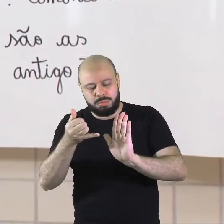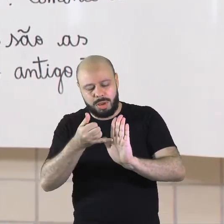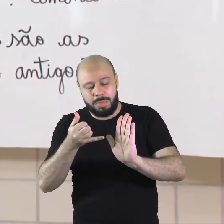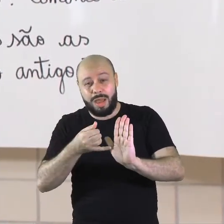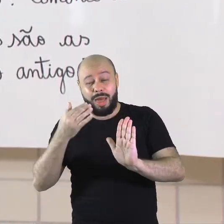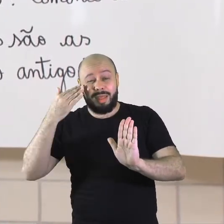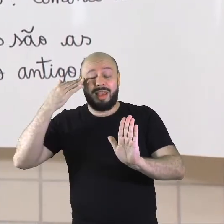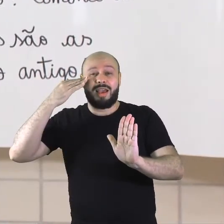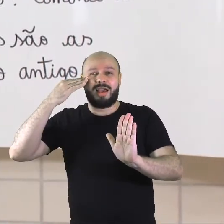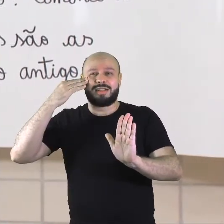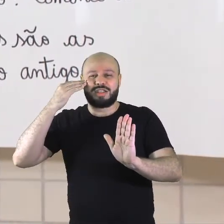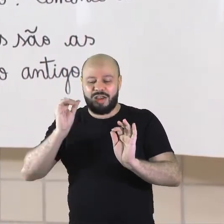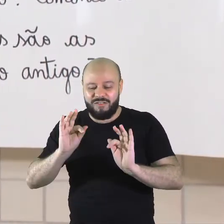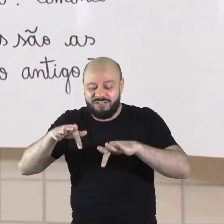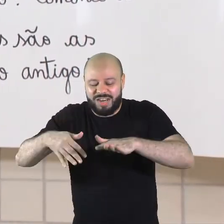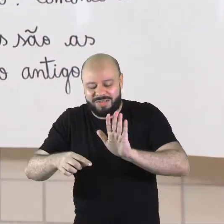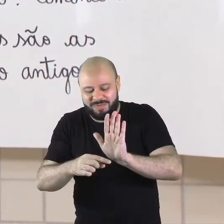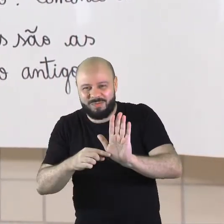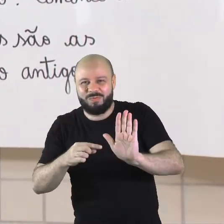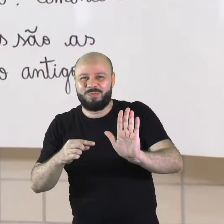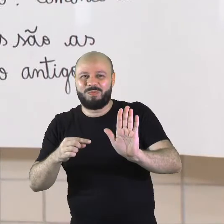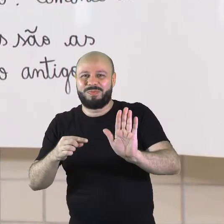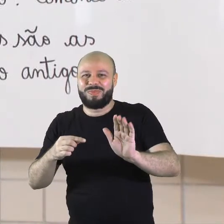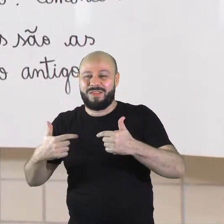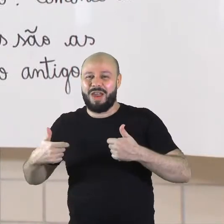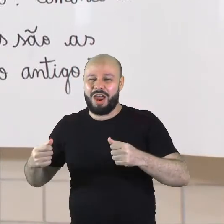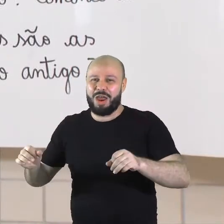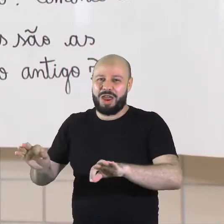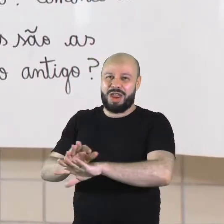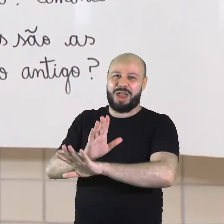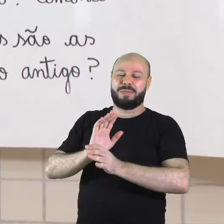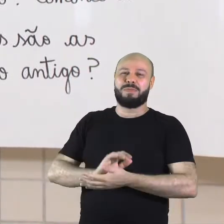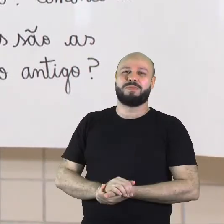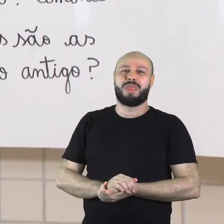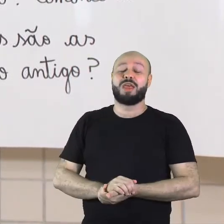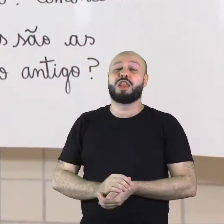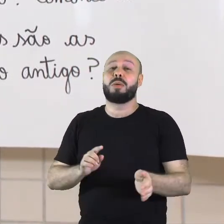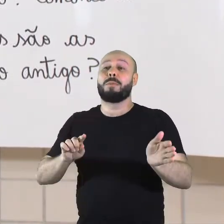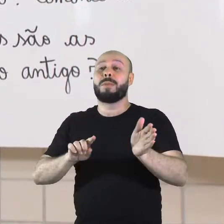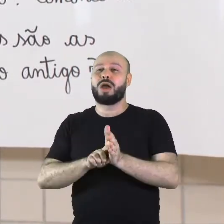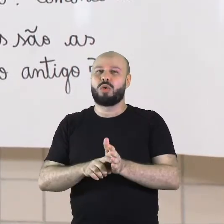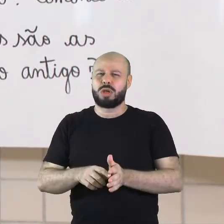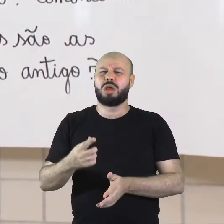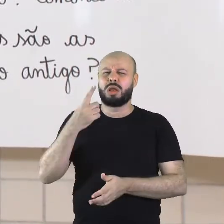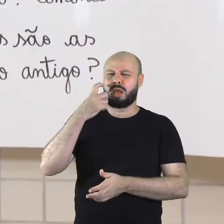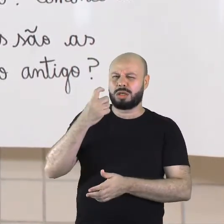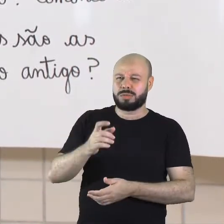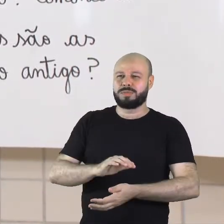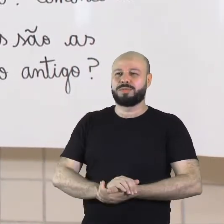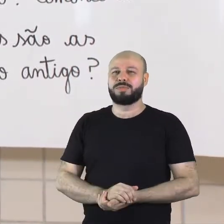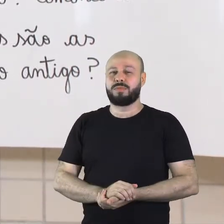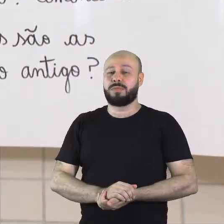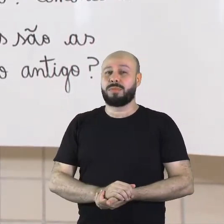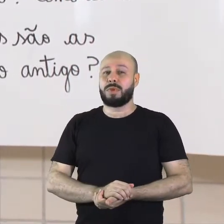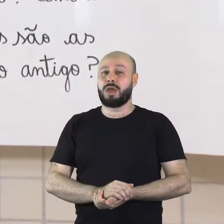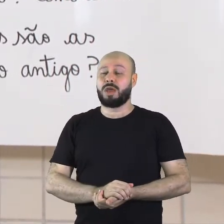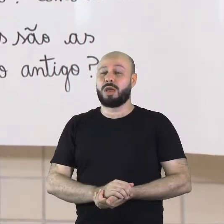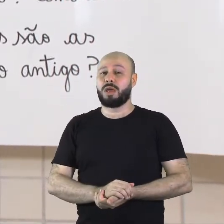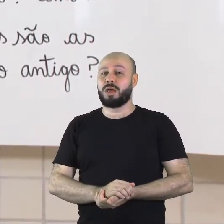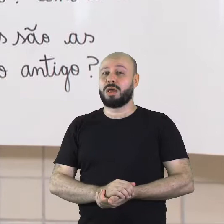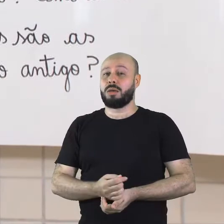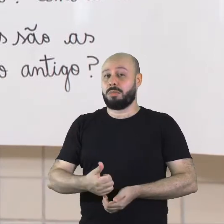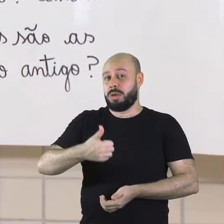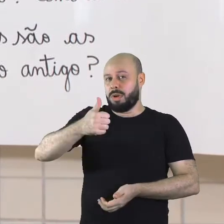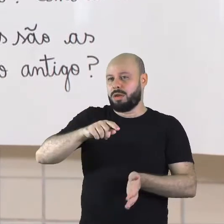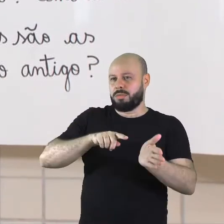certo? E aí a gente tem essas 2 perguntas bem interessantes, né, sobre esse poema, que fala o seguinte: a primeira, qual a